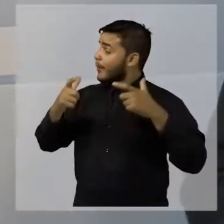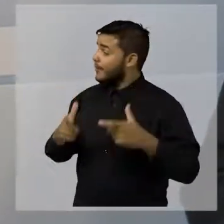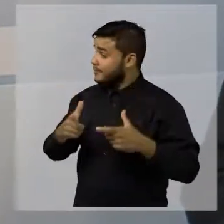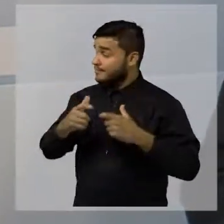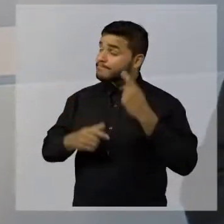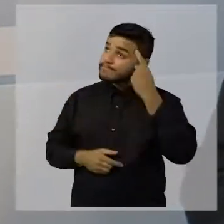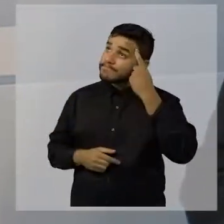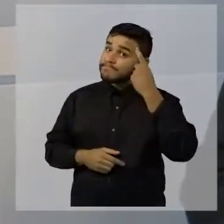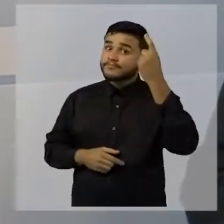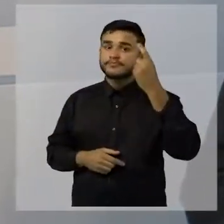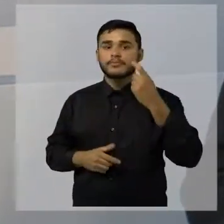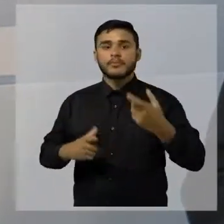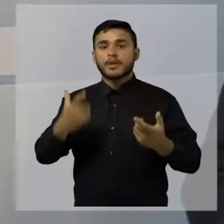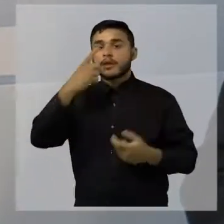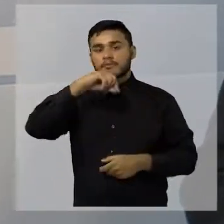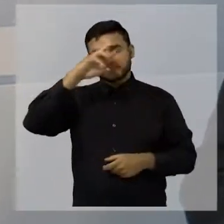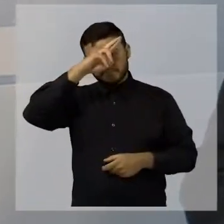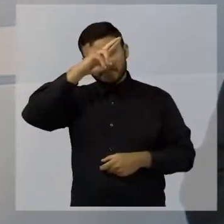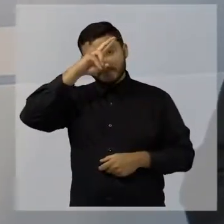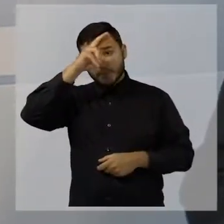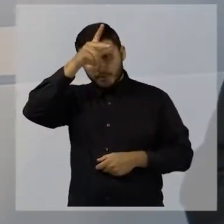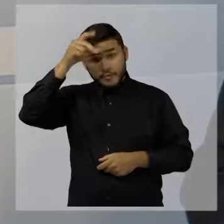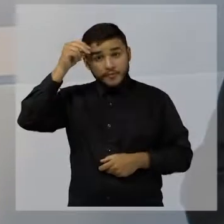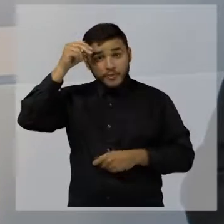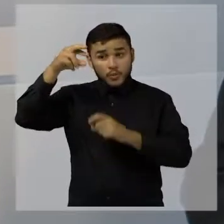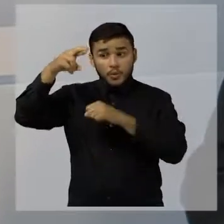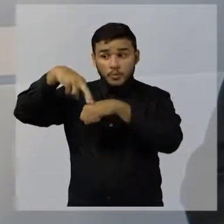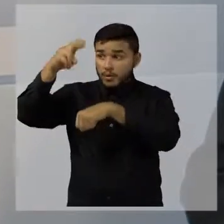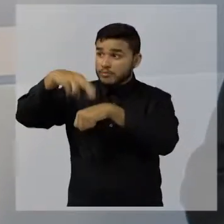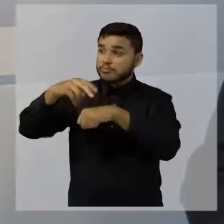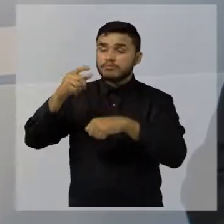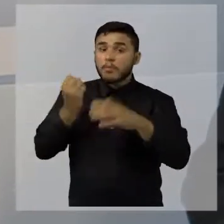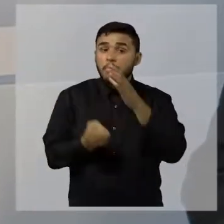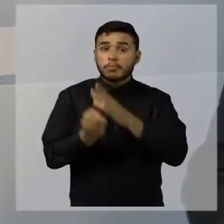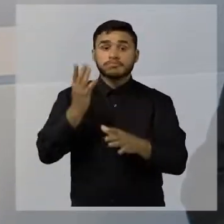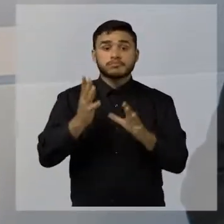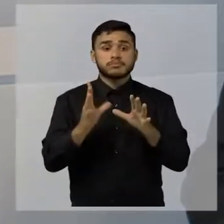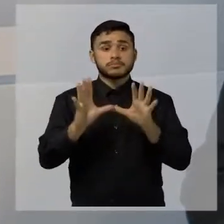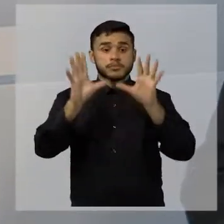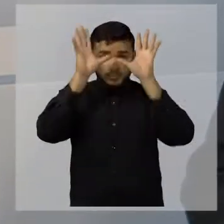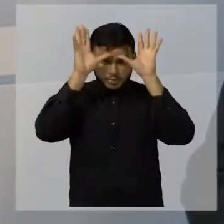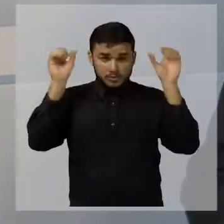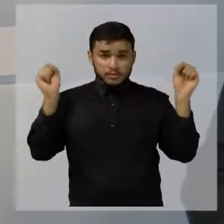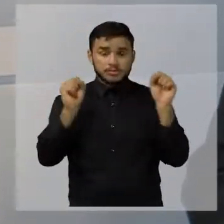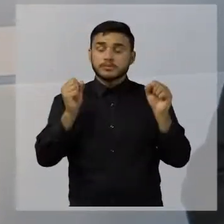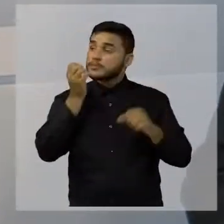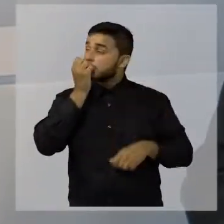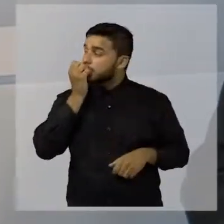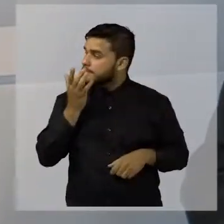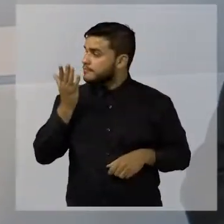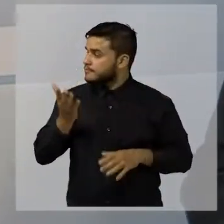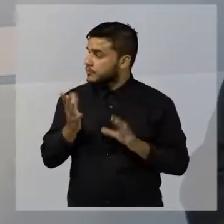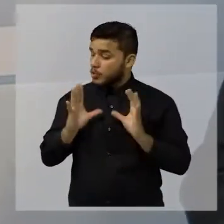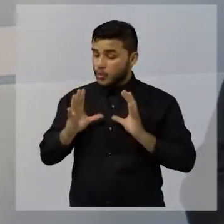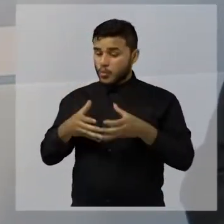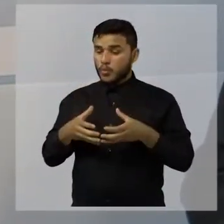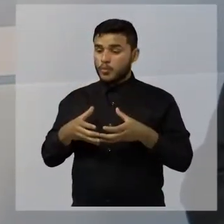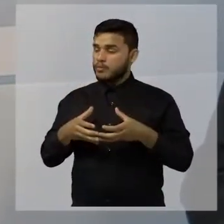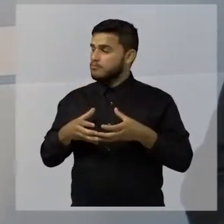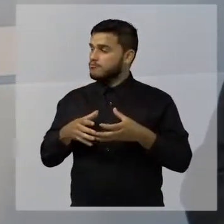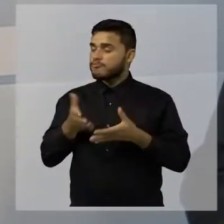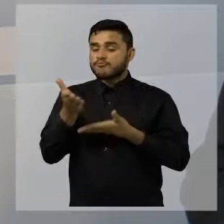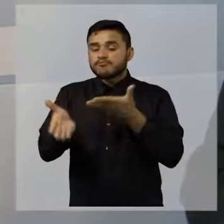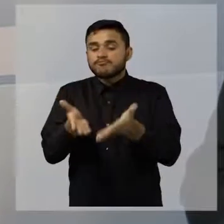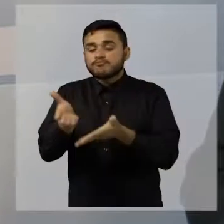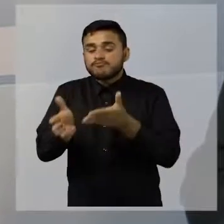quiser, nós vamos ter o apoio do Roberto Cláudio para fazer a criação desse conselho gestor, porque muitas vezes a família